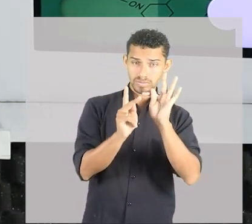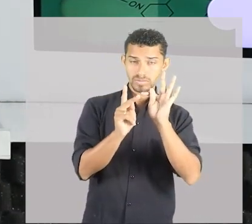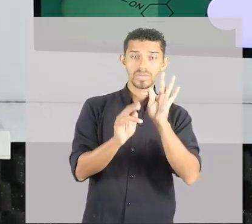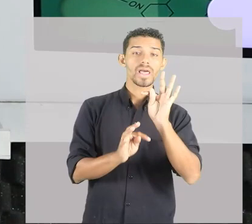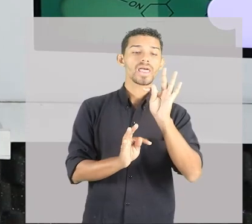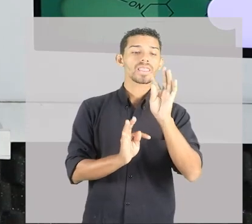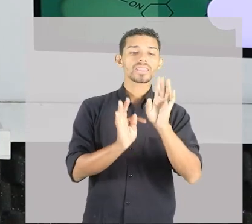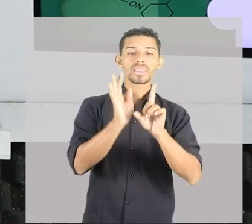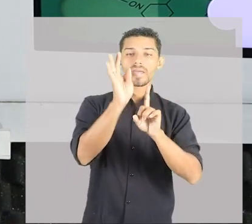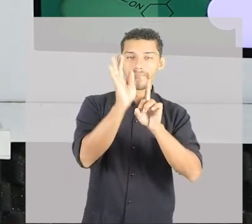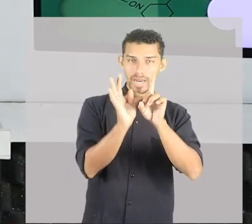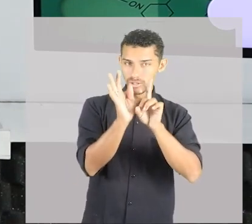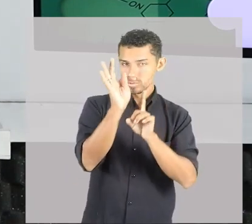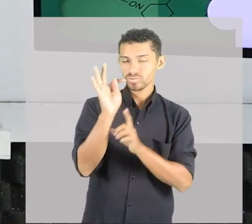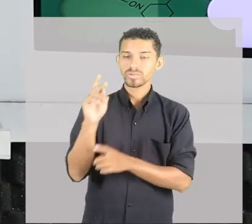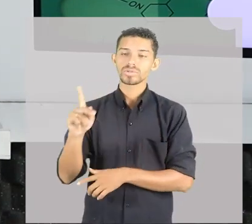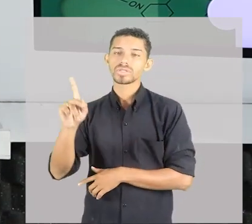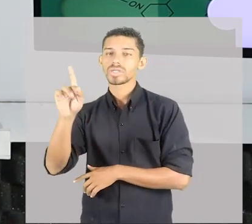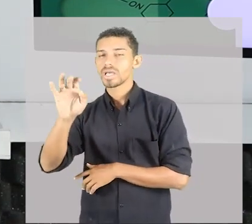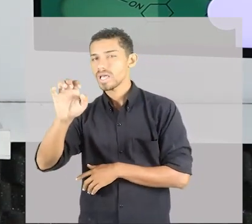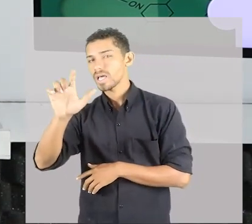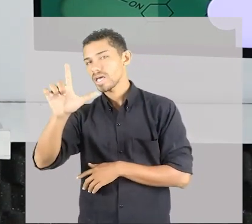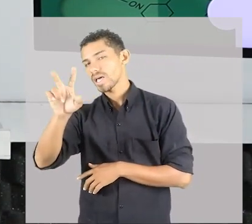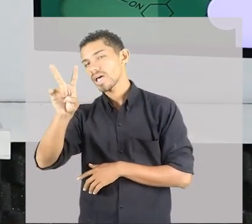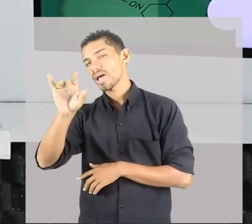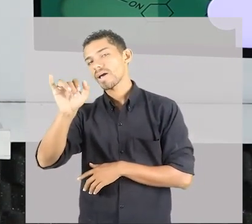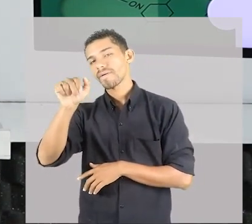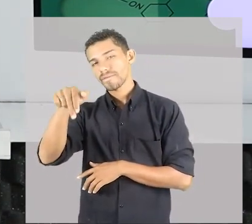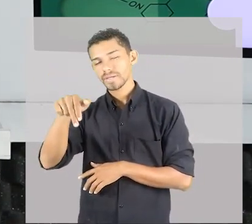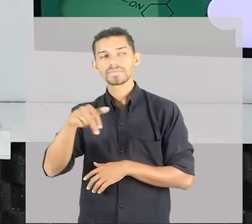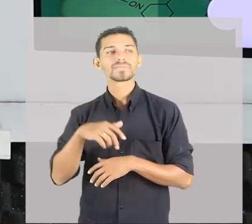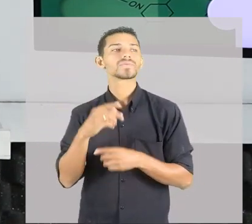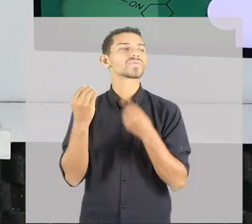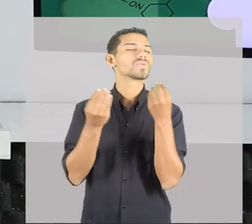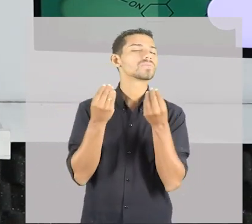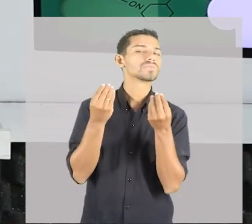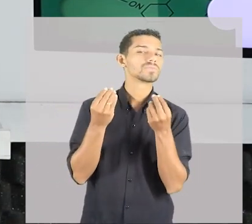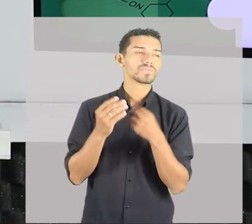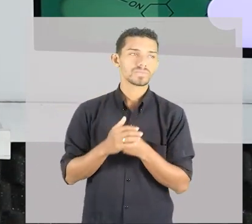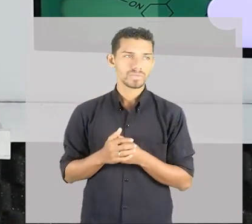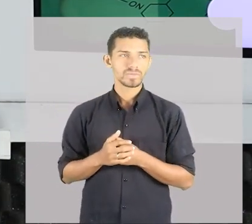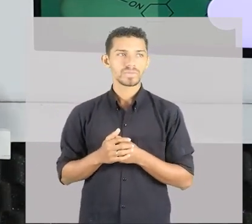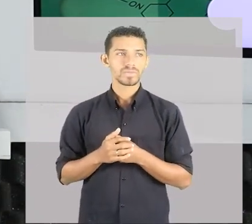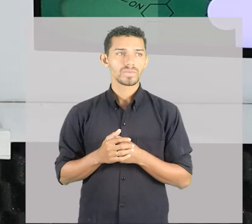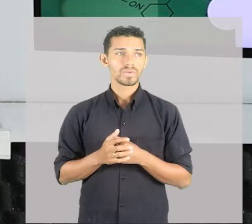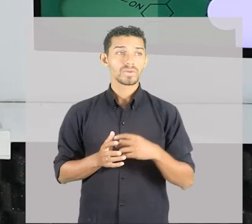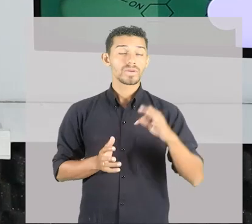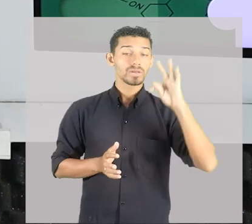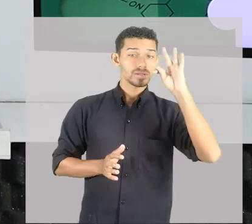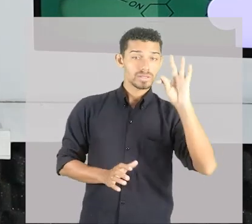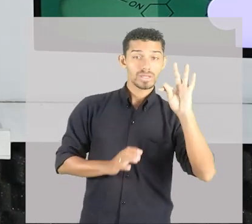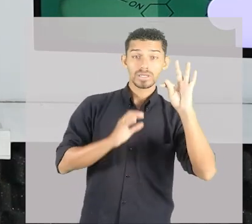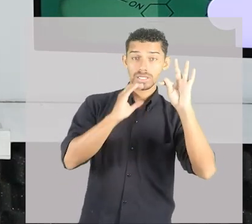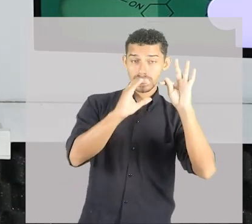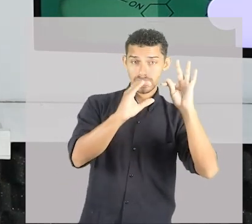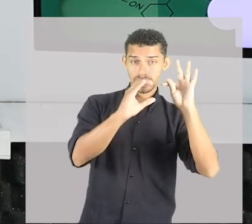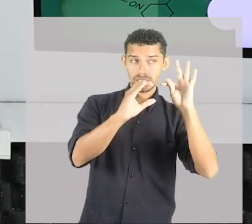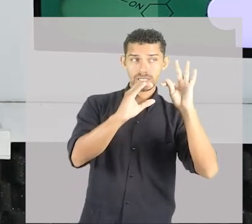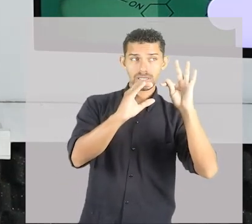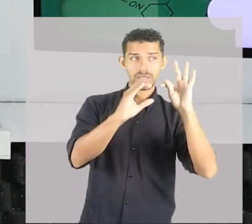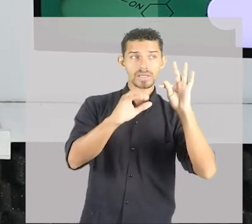como é que eu faço eu pego a temperatura em Célsius e eu somo com 273